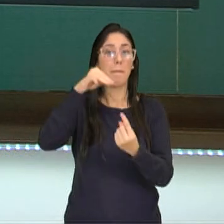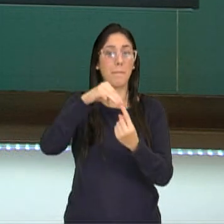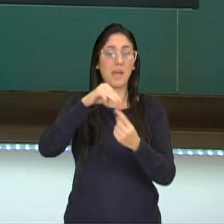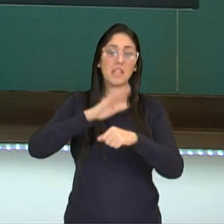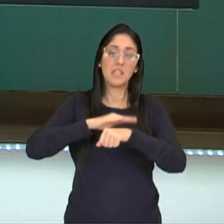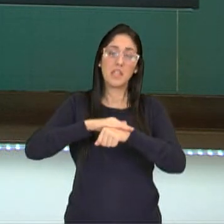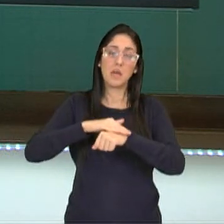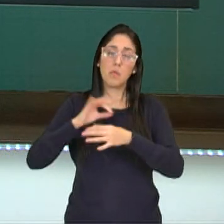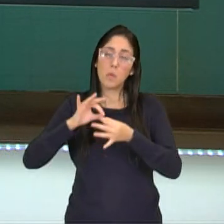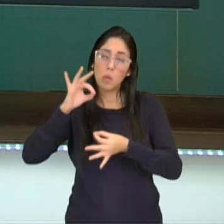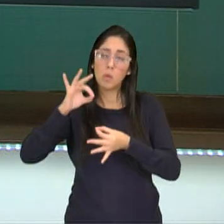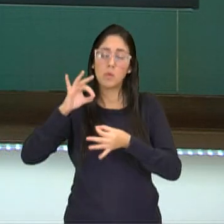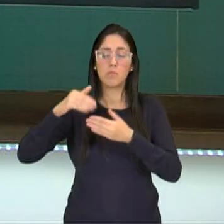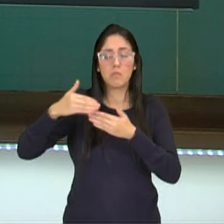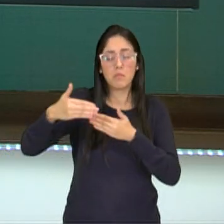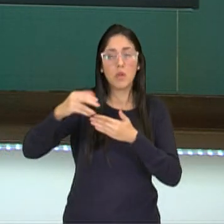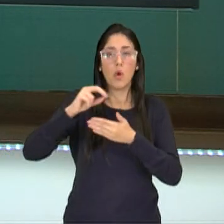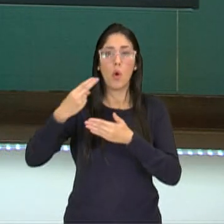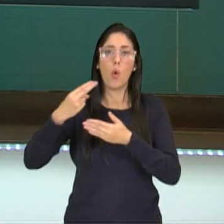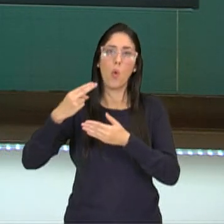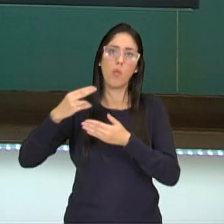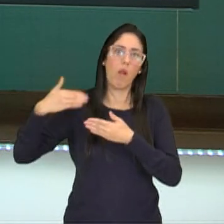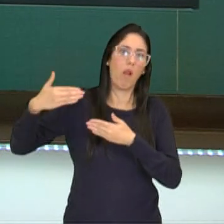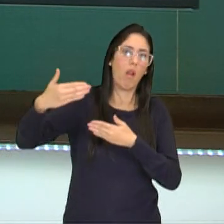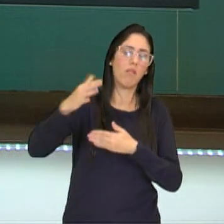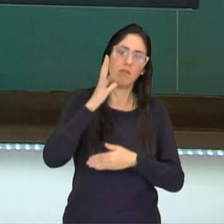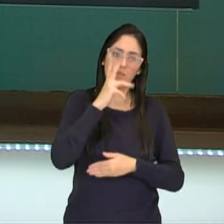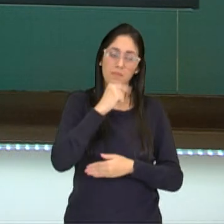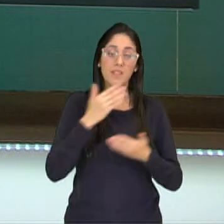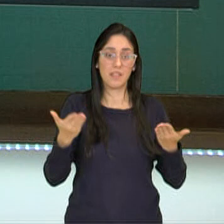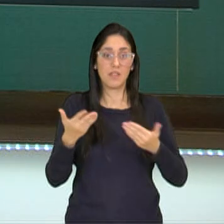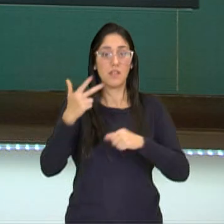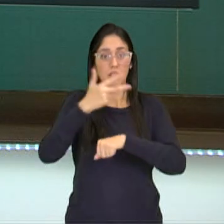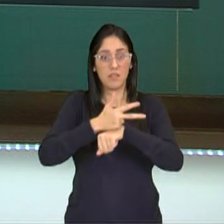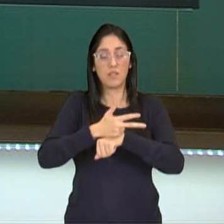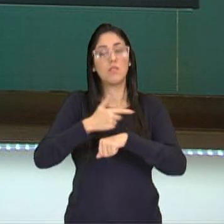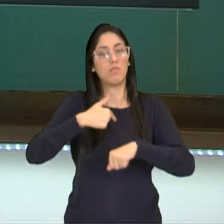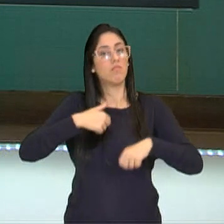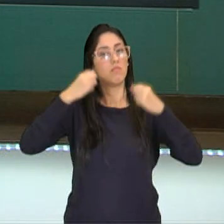curto e longo prazo. Nesse vídeo a gente falou especificamente da